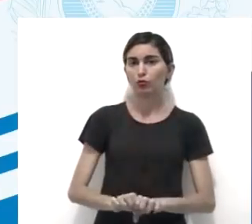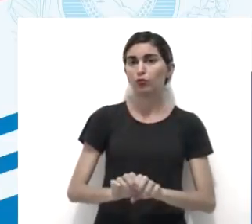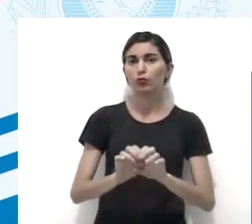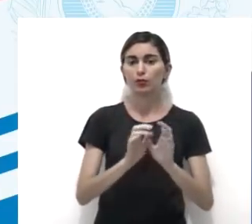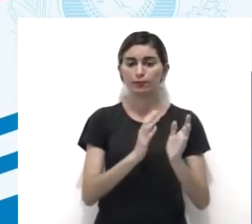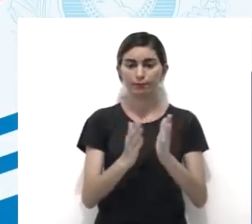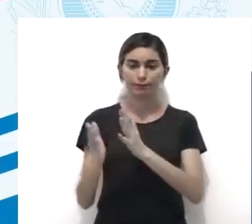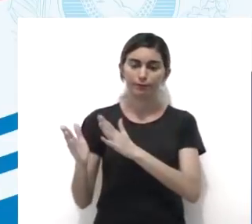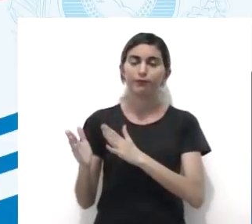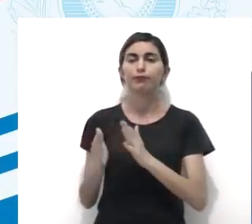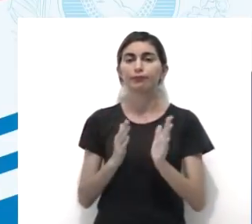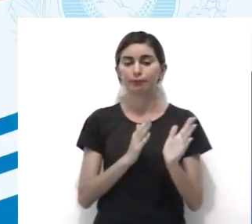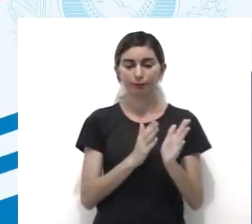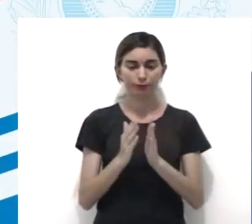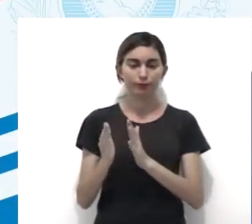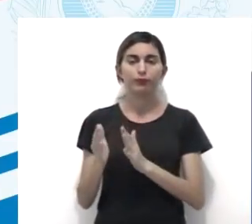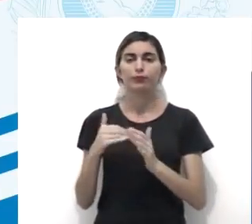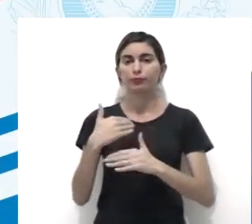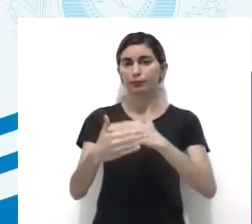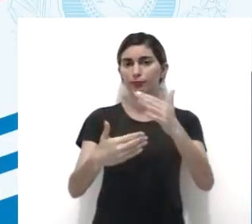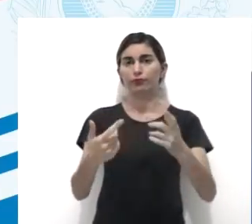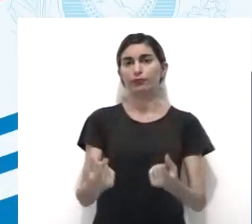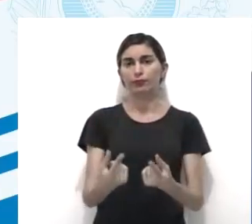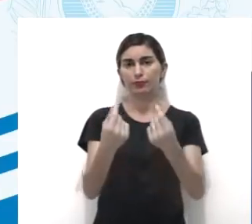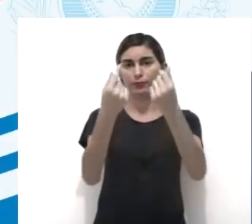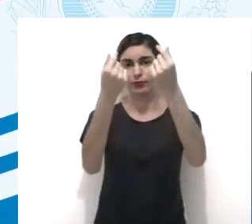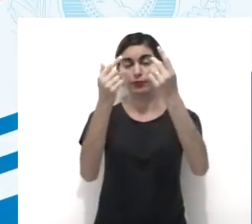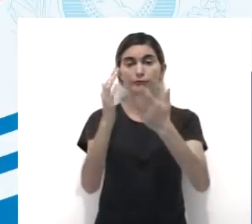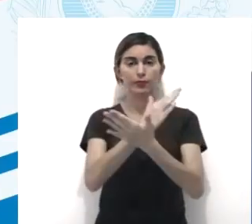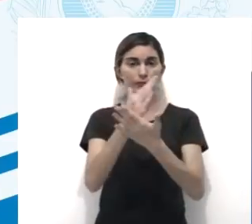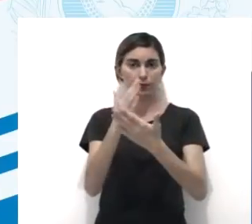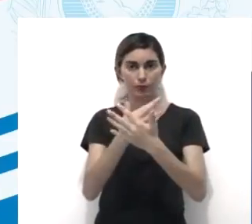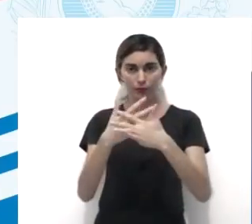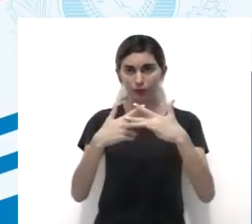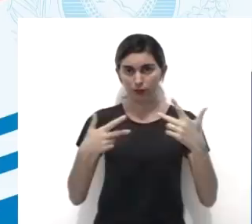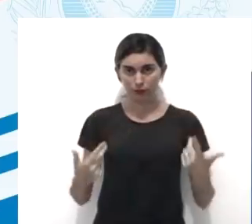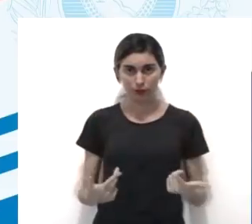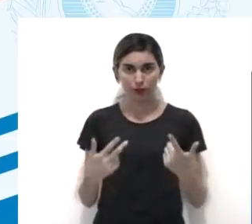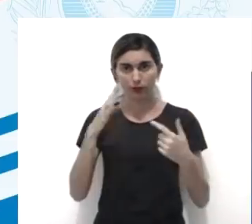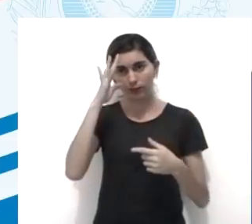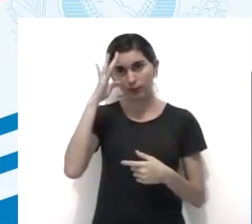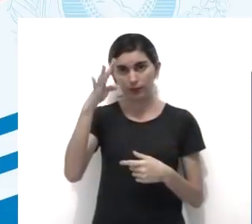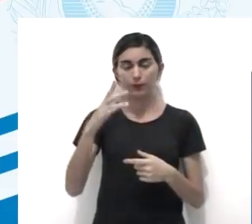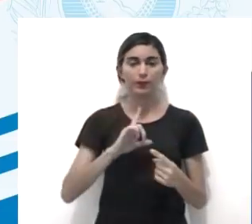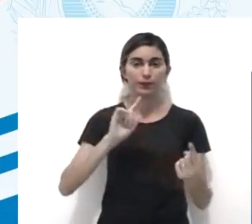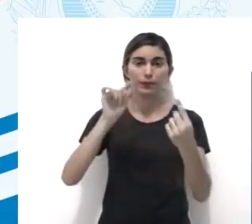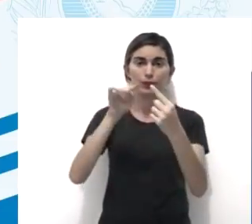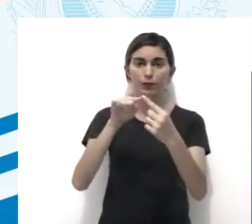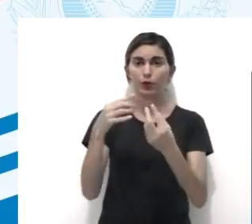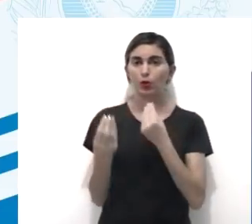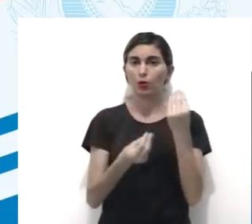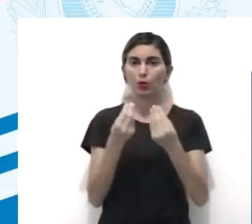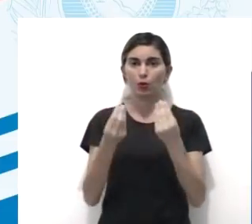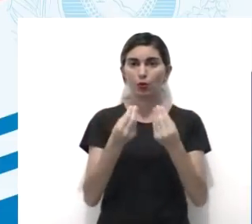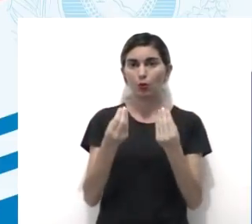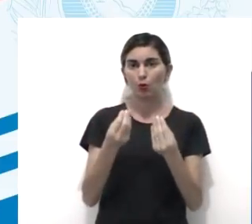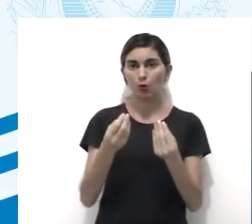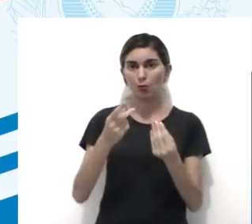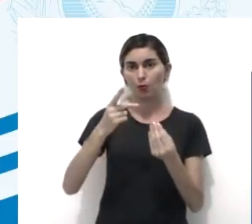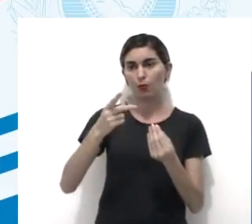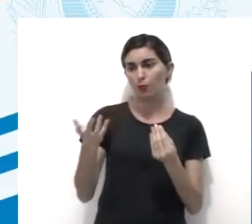estruturantes desses estágios de avanço da economia. Alguns elementos principais estão ligados ao modo de